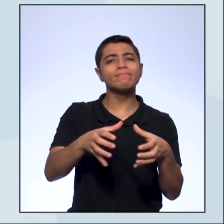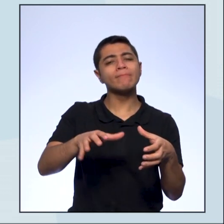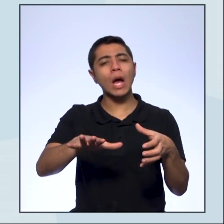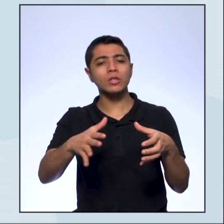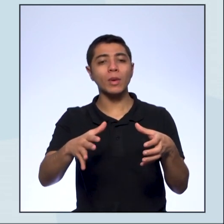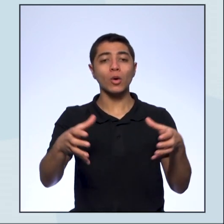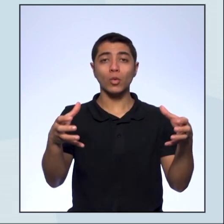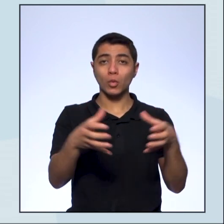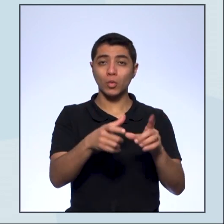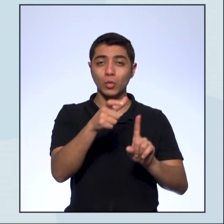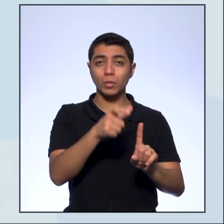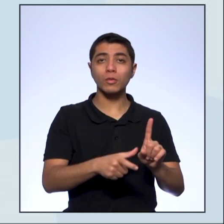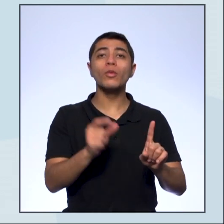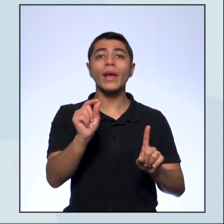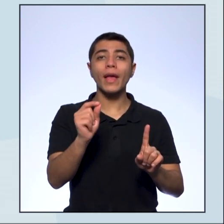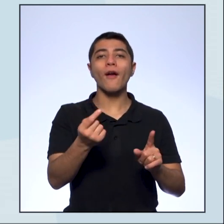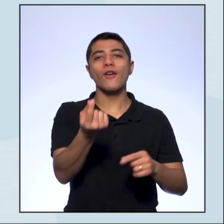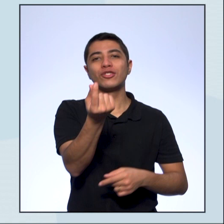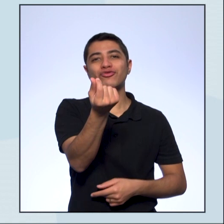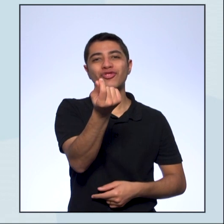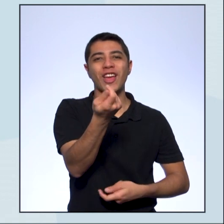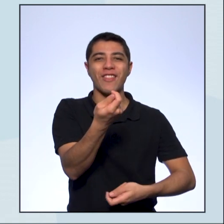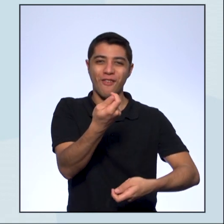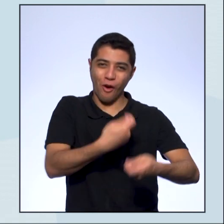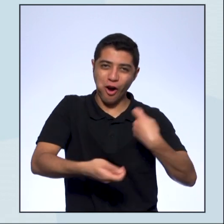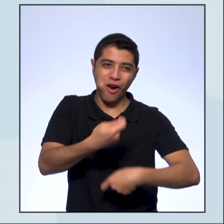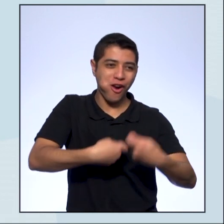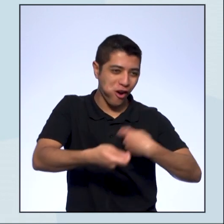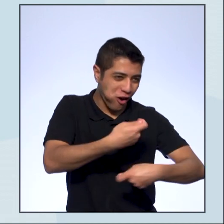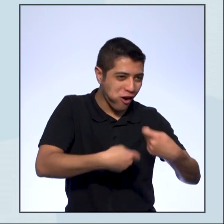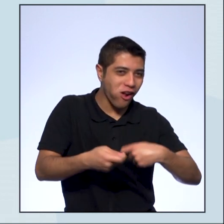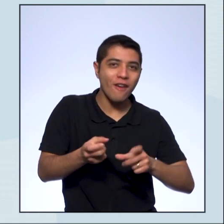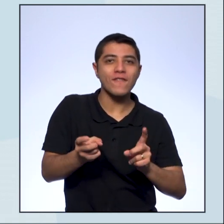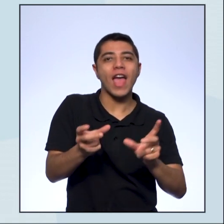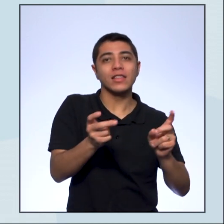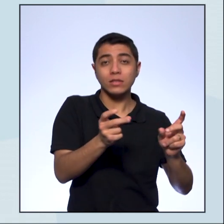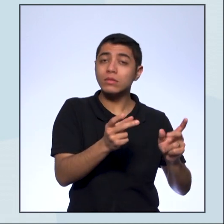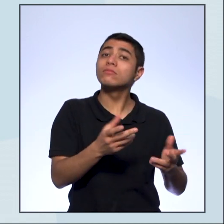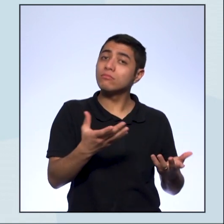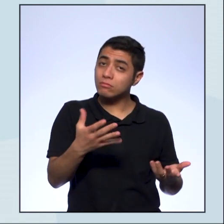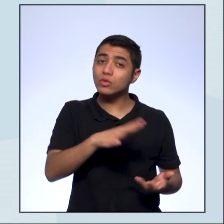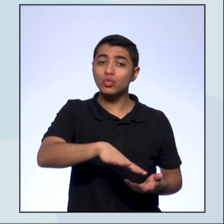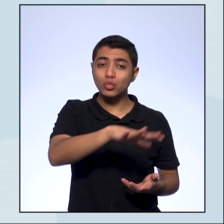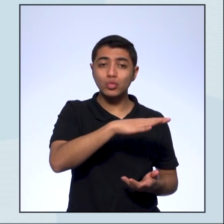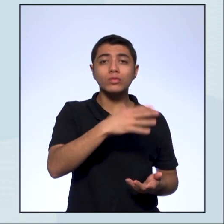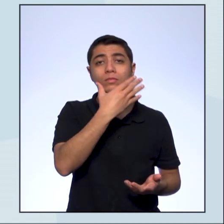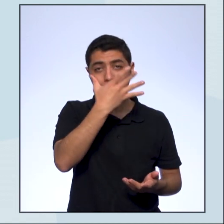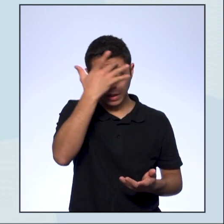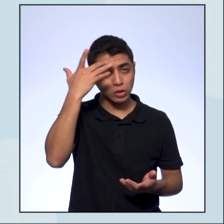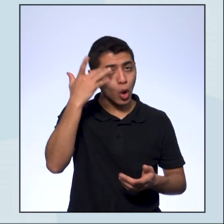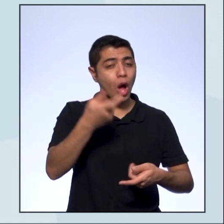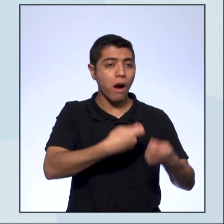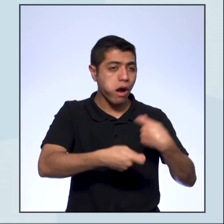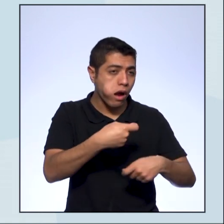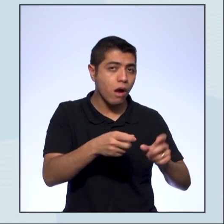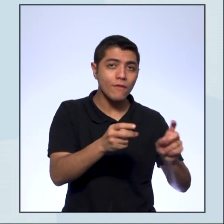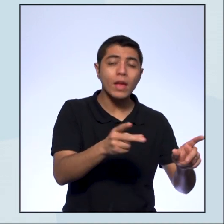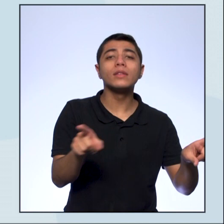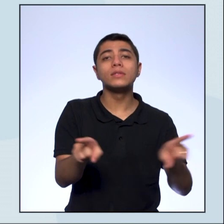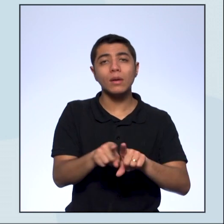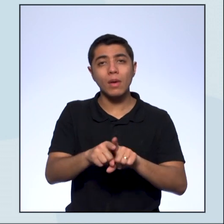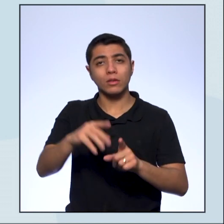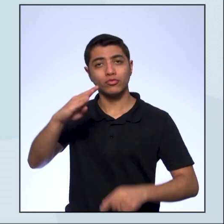Império, artesãos e comerciantes tiveram um crescimento, né, em número e também em lucro, né,